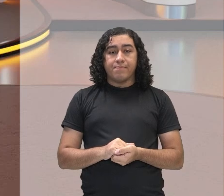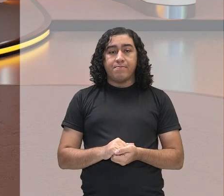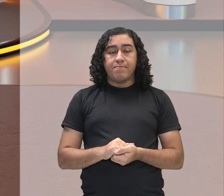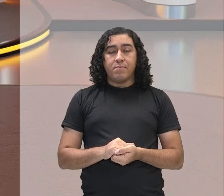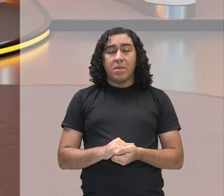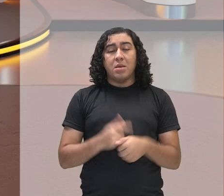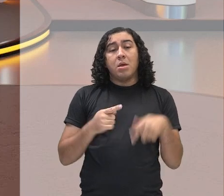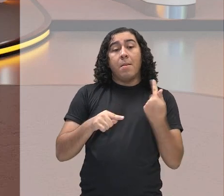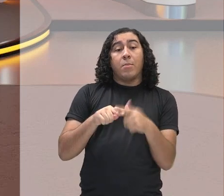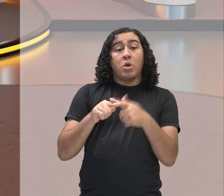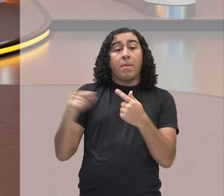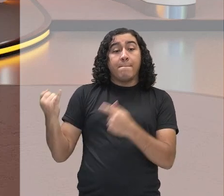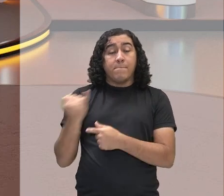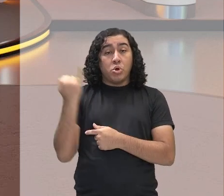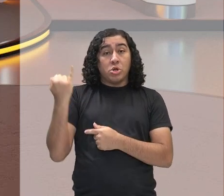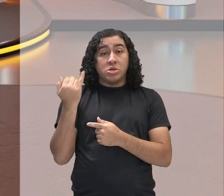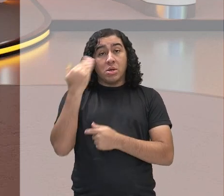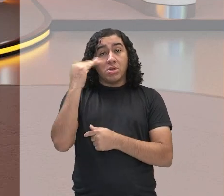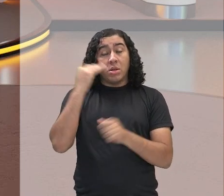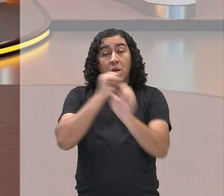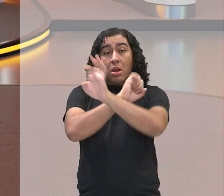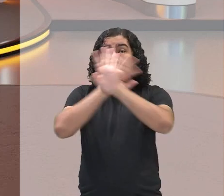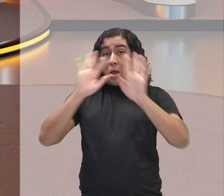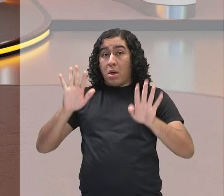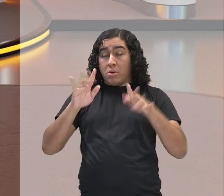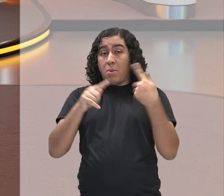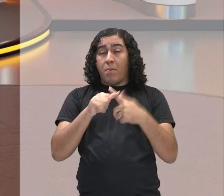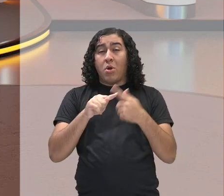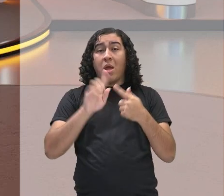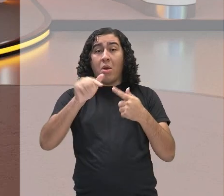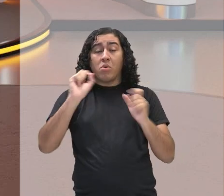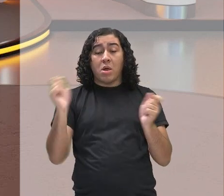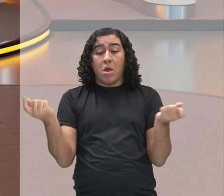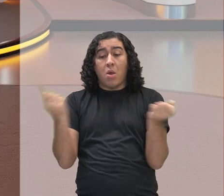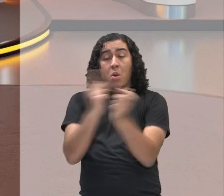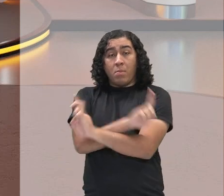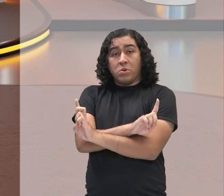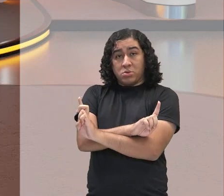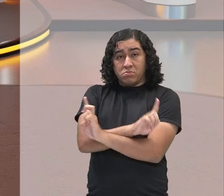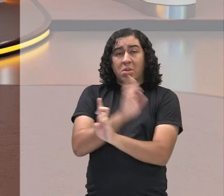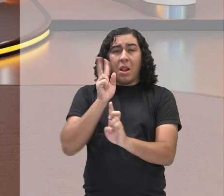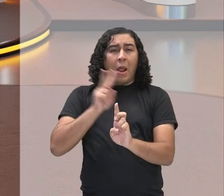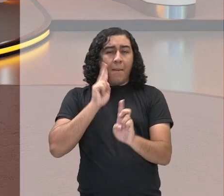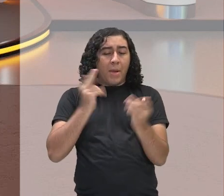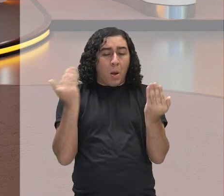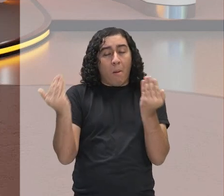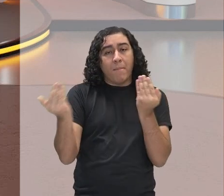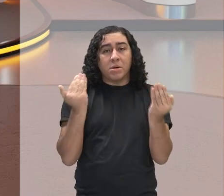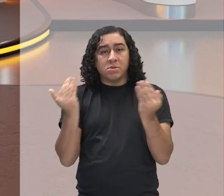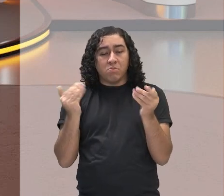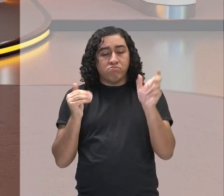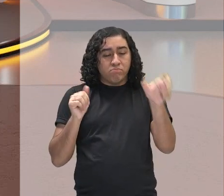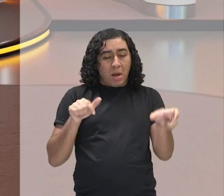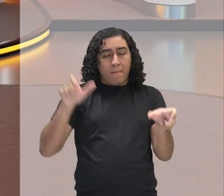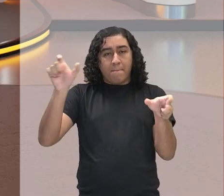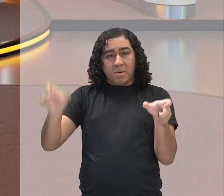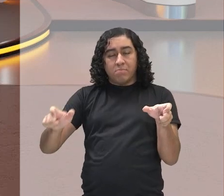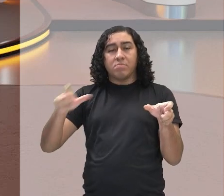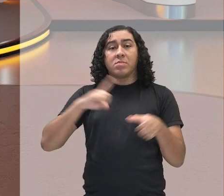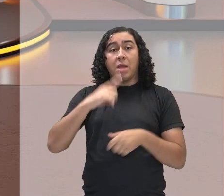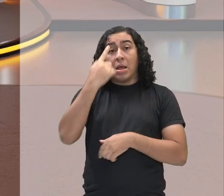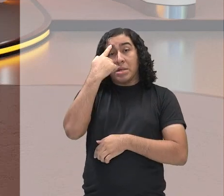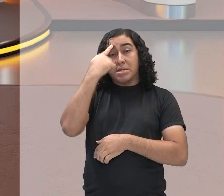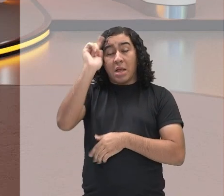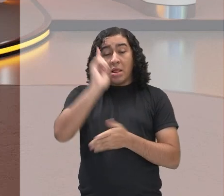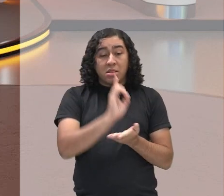que é importante entender isso daí? Porque são antagônicas aqui, tá? Eu deixo a ideia de